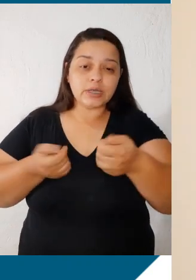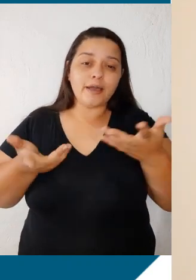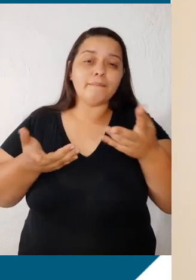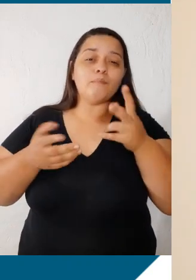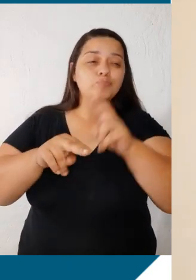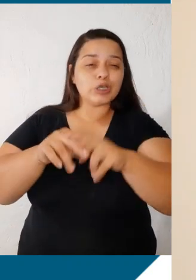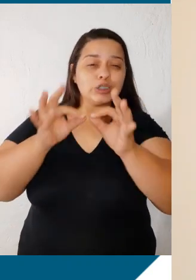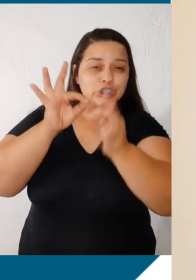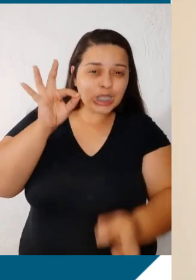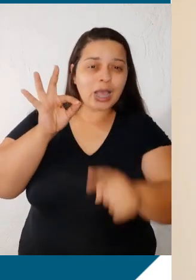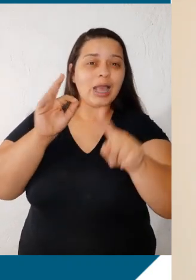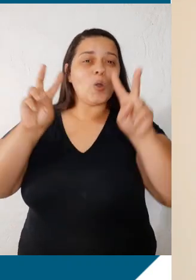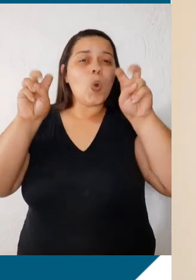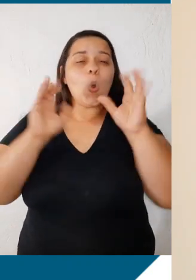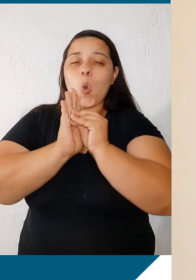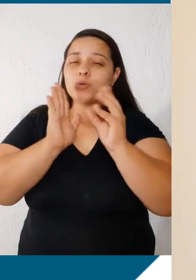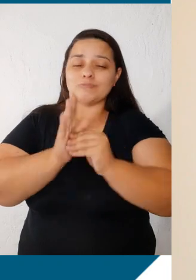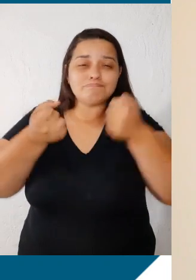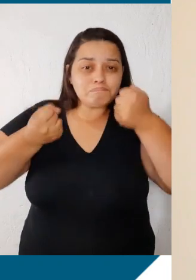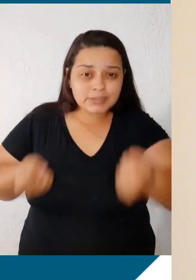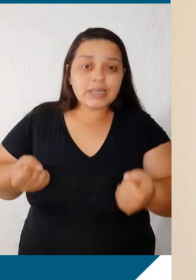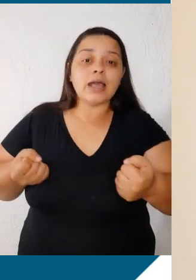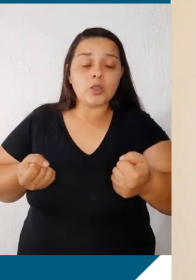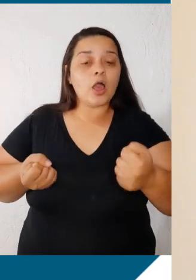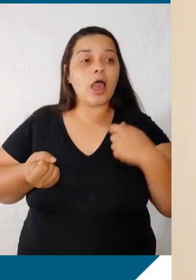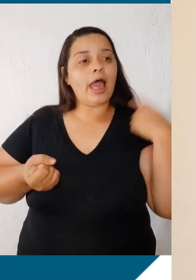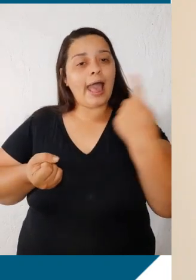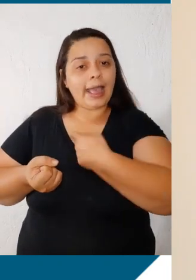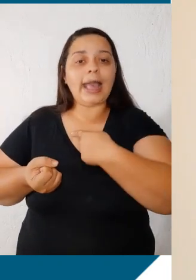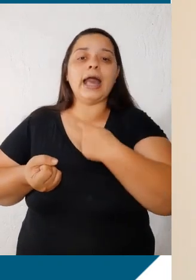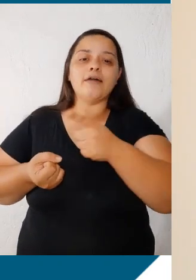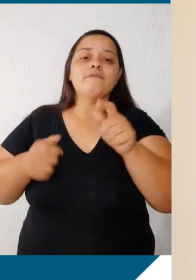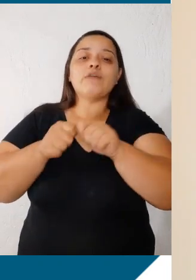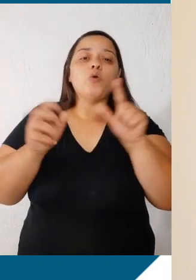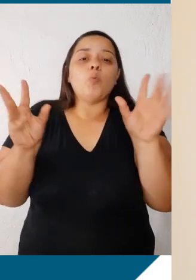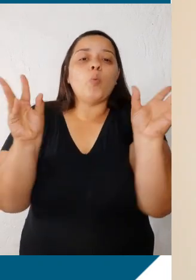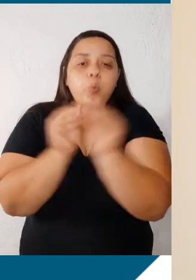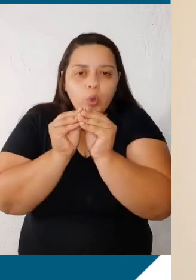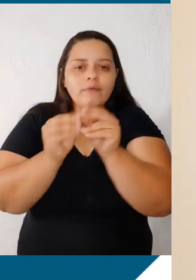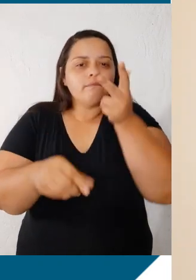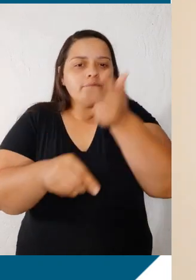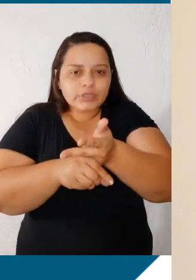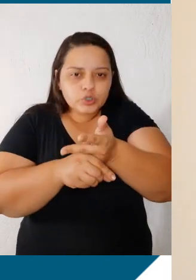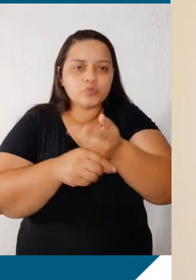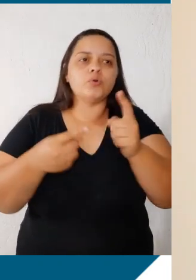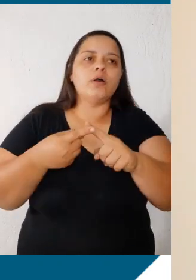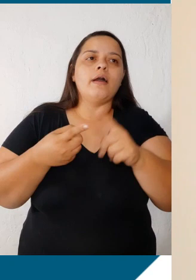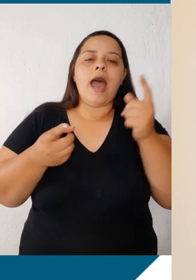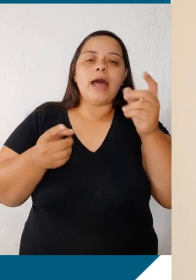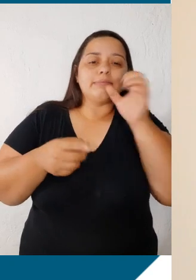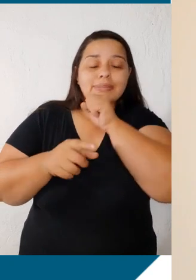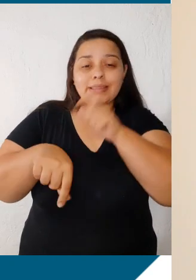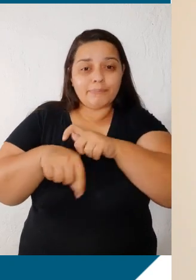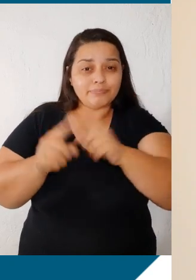para fazê-lo caber nas 28 videoaulas, é necessário sintetizar alguns temas, reunir mais de um